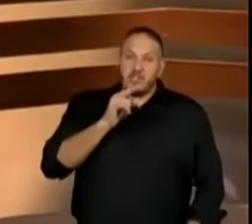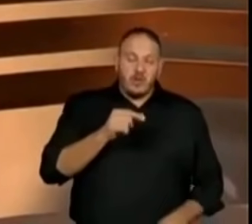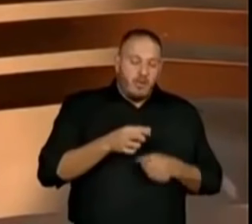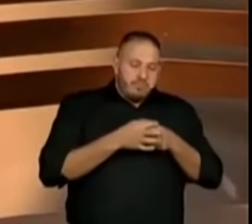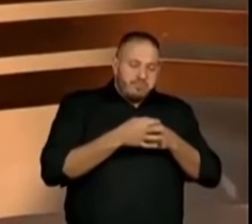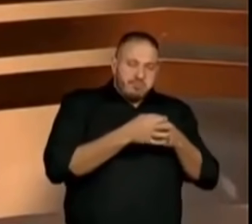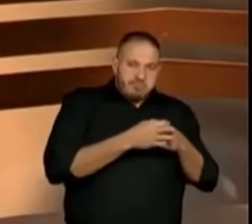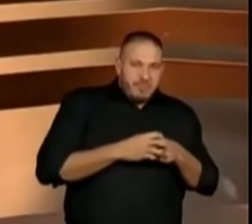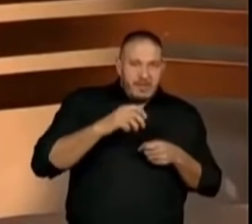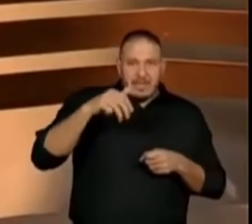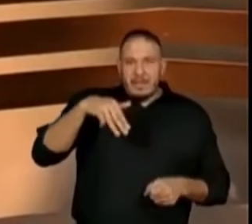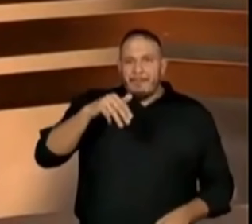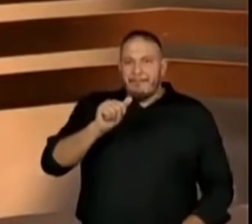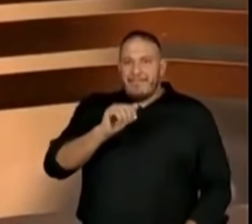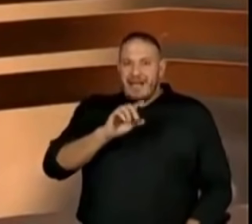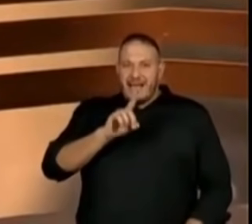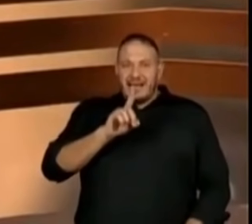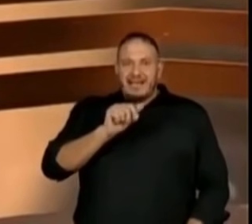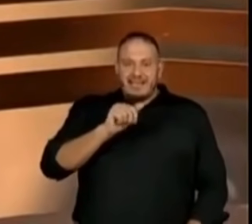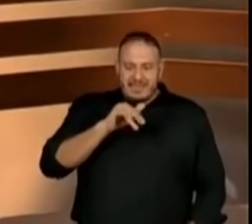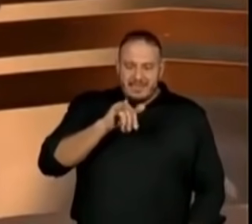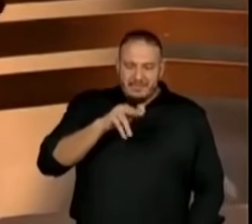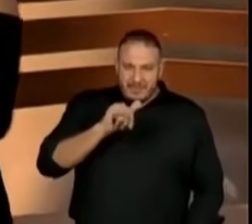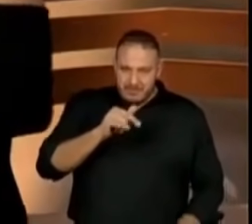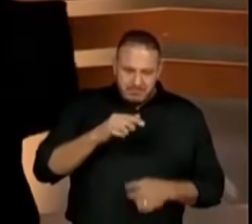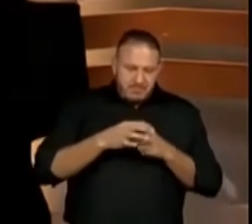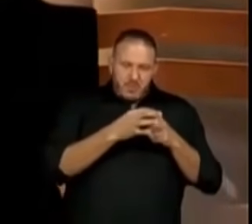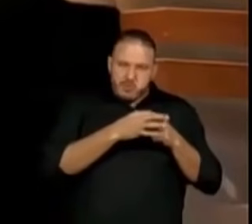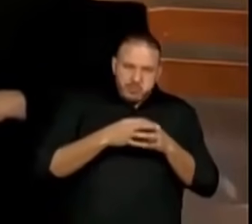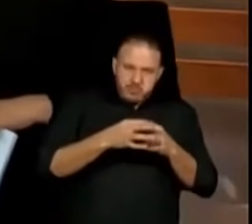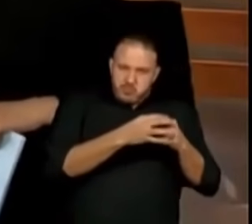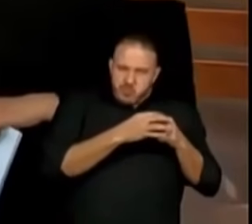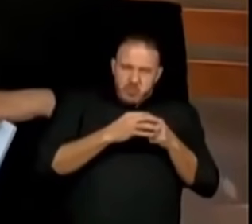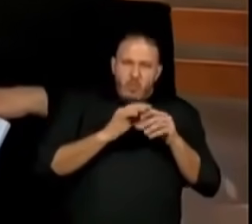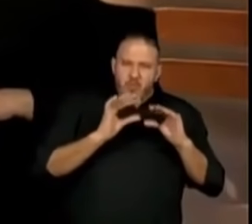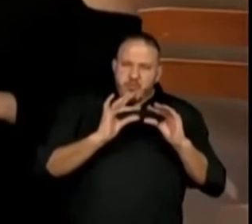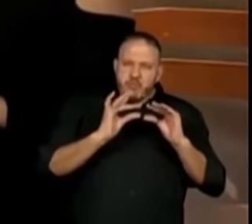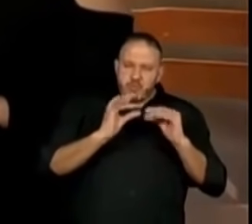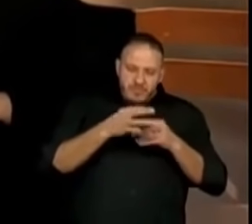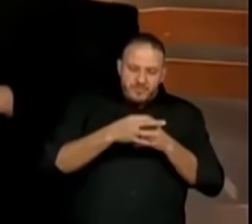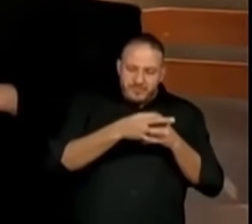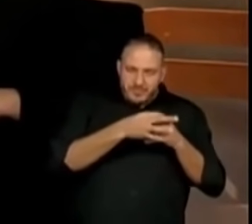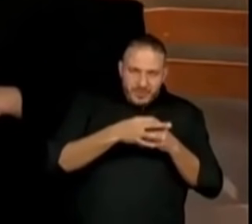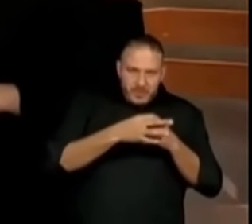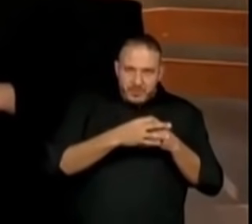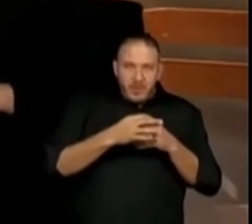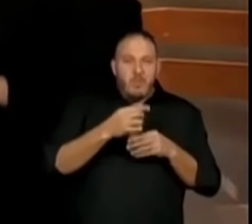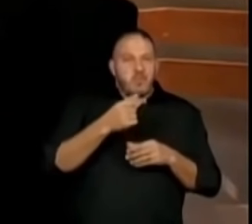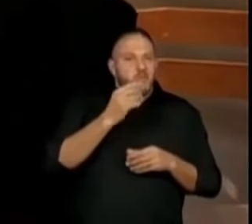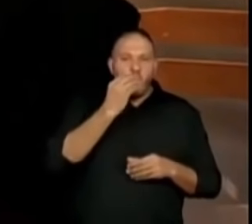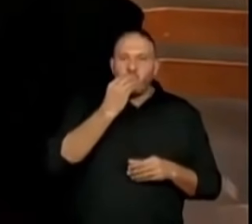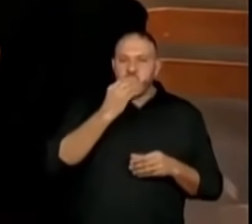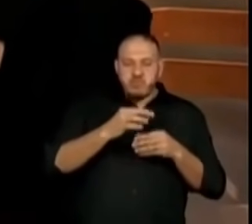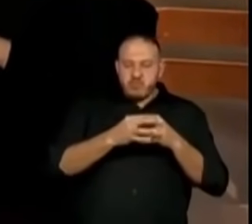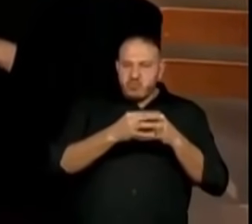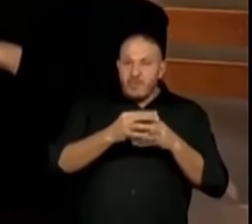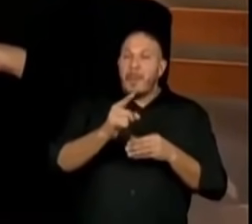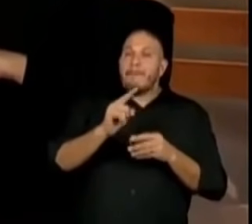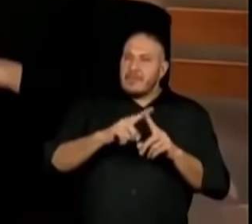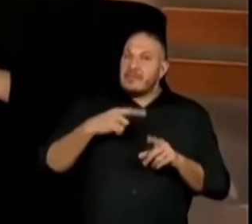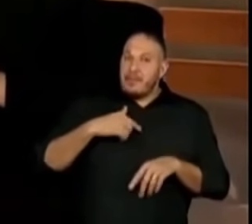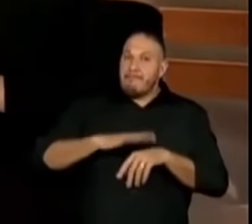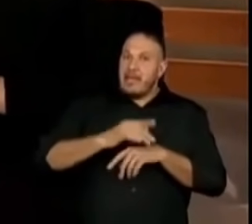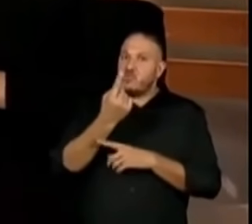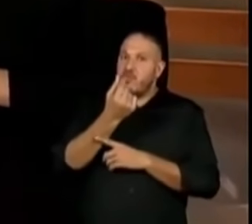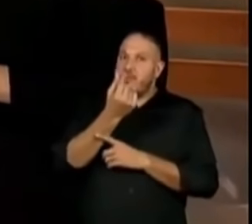macadâmias, tá? Para separar, vou deixar aqui assim, só para a gente entender. Macadâmias, ok? Eu ainda tenho mais um